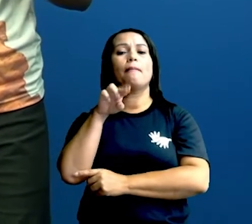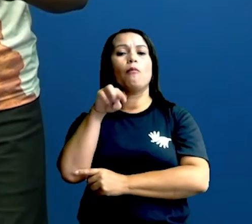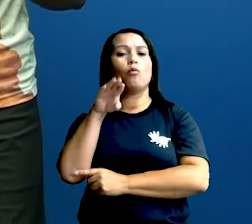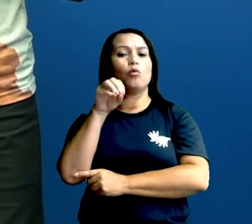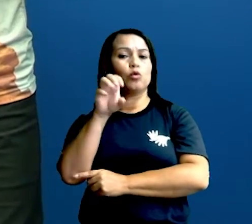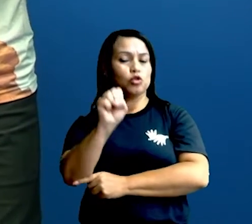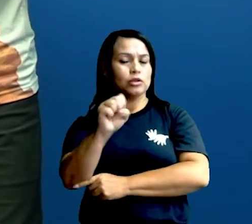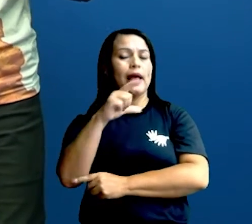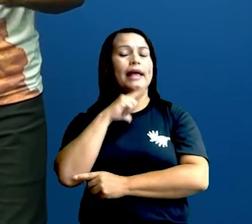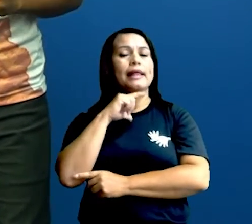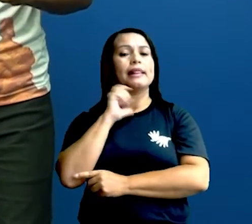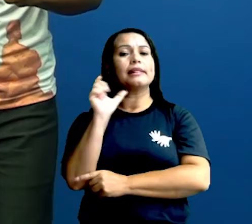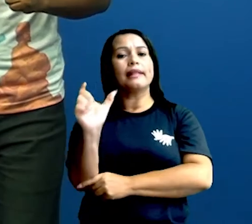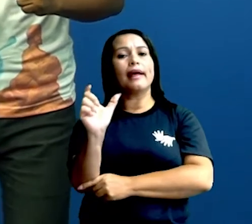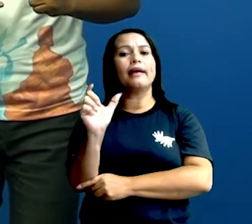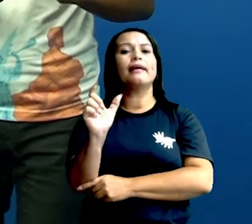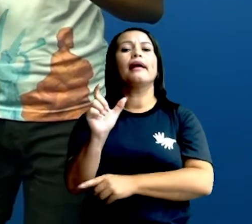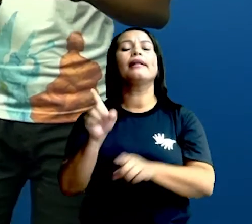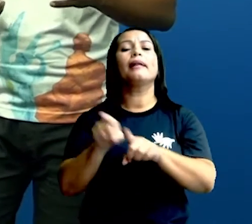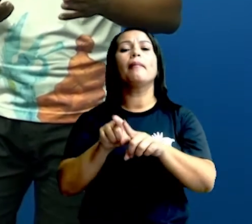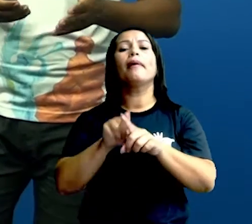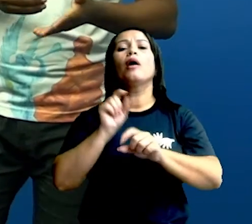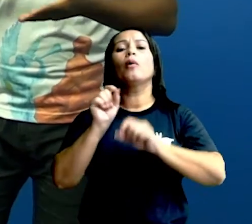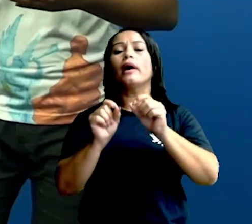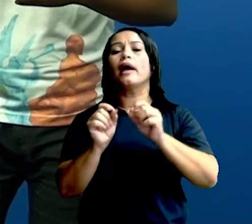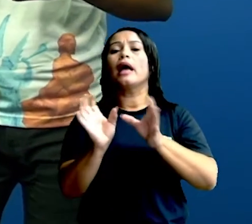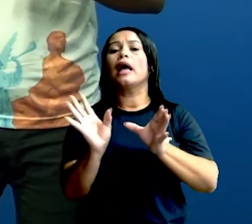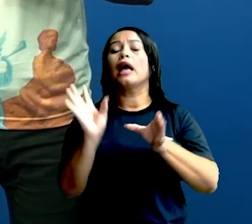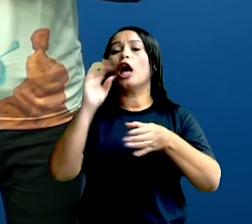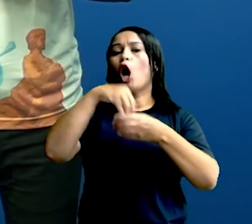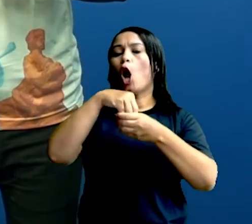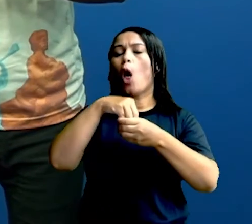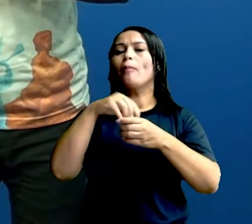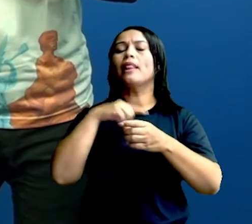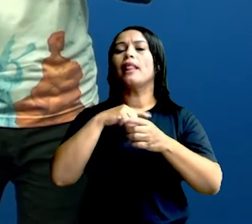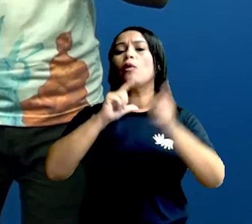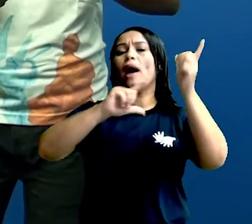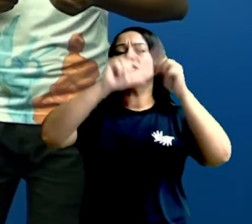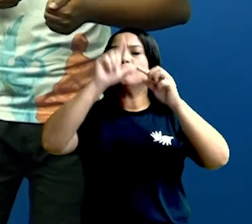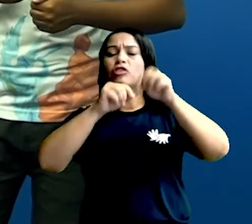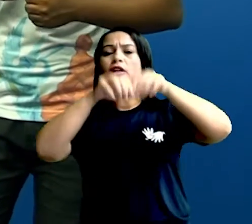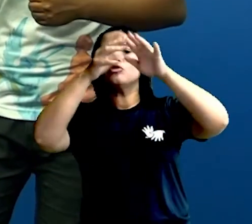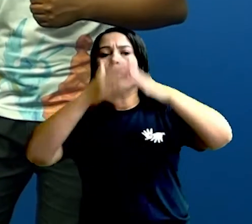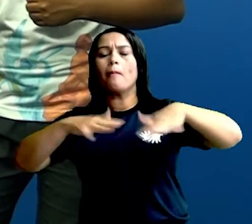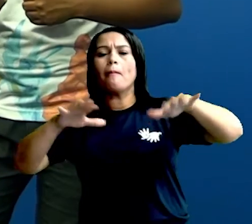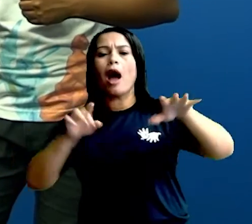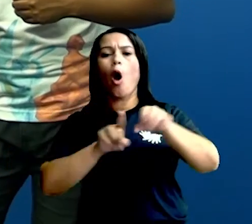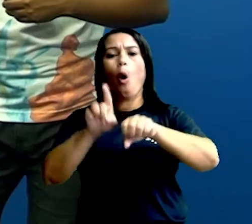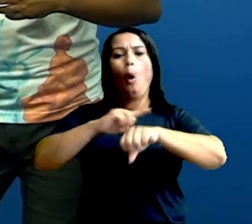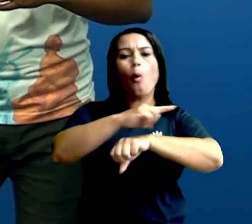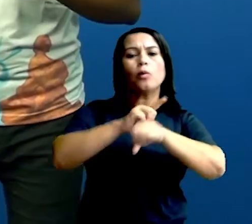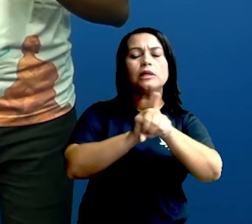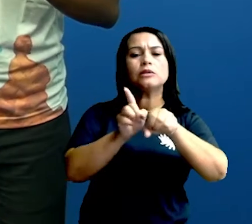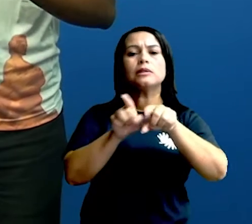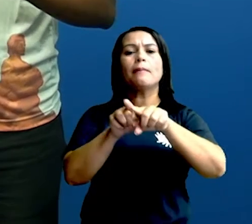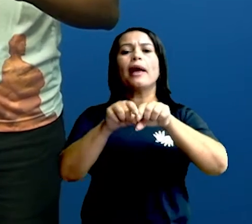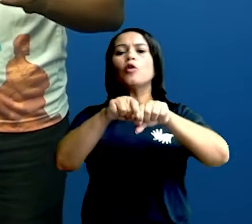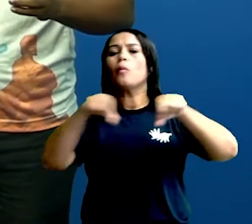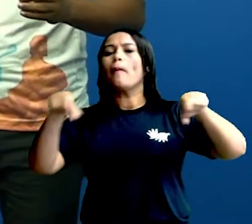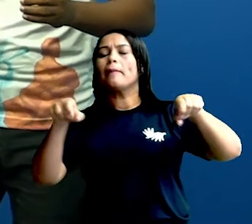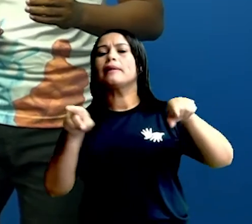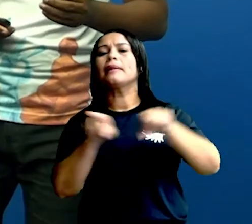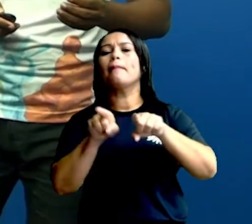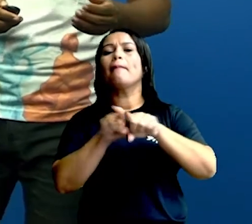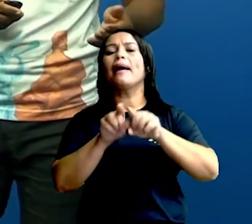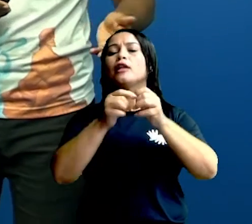filo Equinodermata, que engloba estrelas do mar, ouriços, pepinos do mar. Mas antes